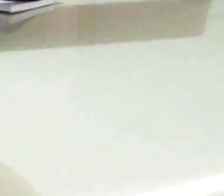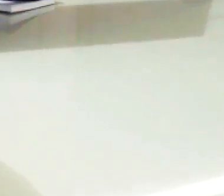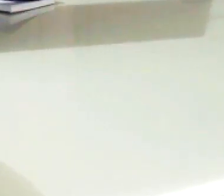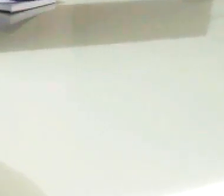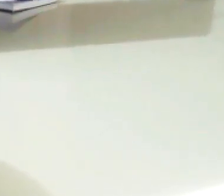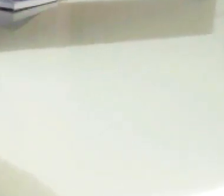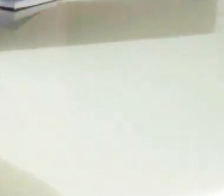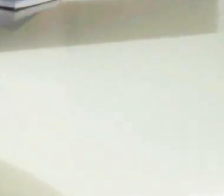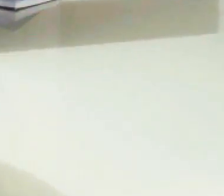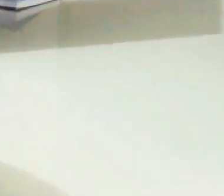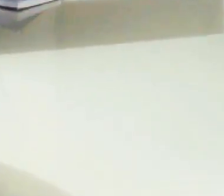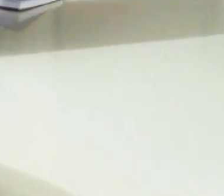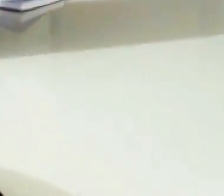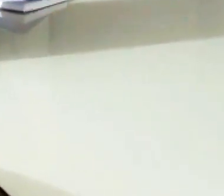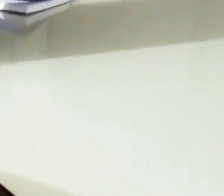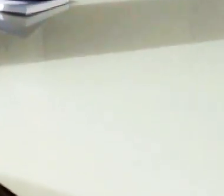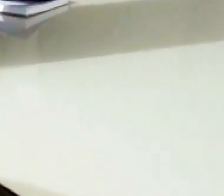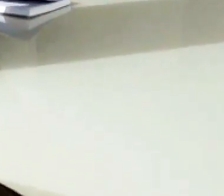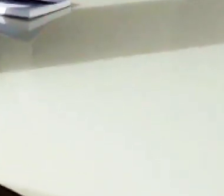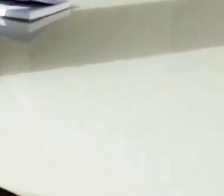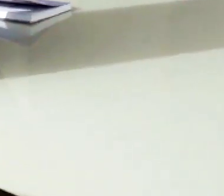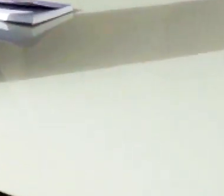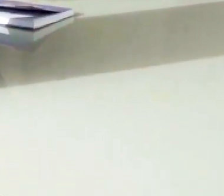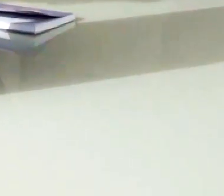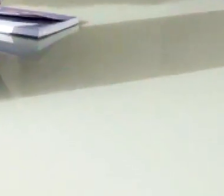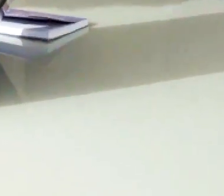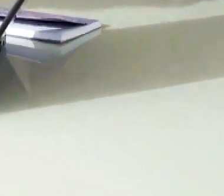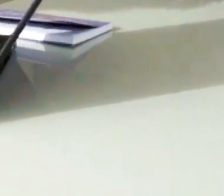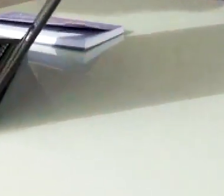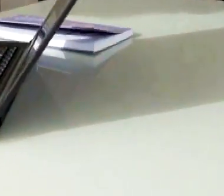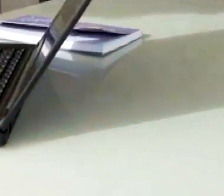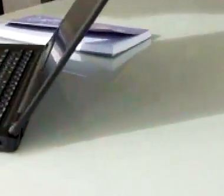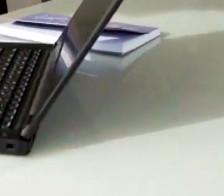sala, sentada a uma mesa, uma mulher digita em um notebook.